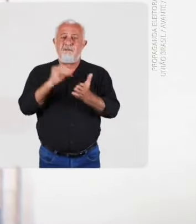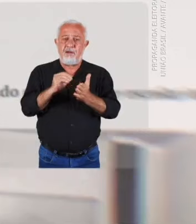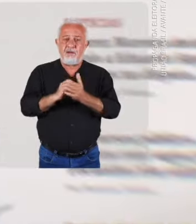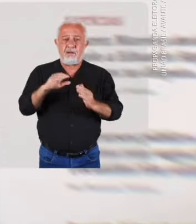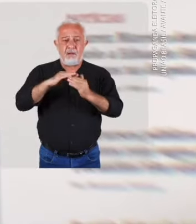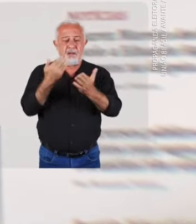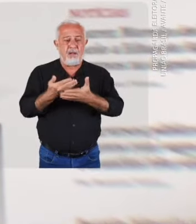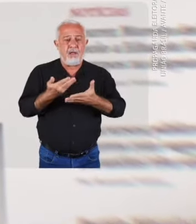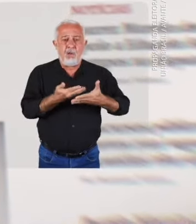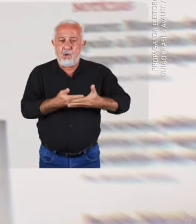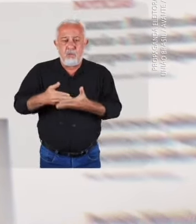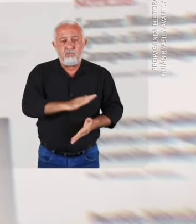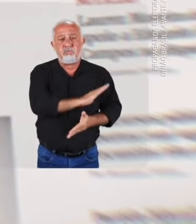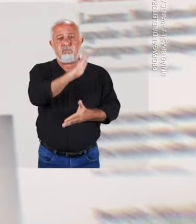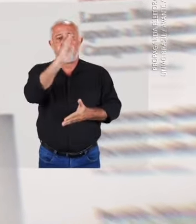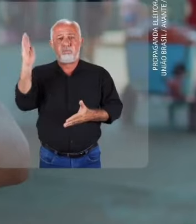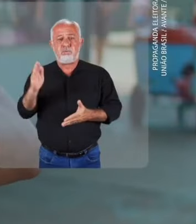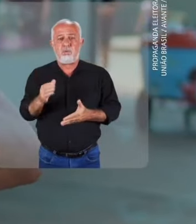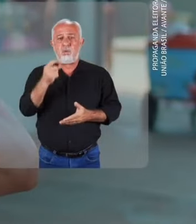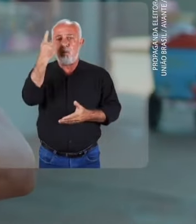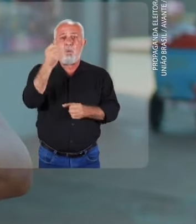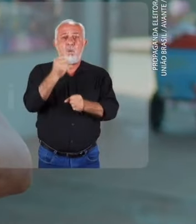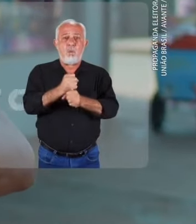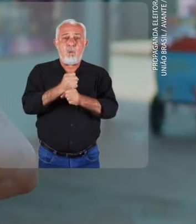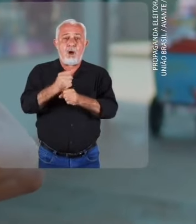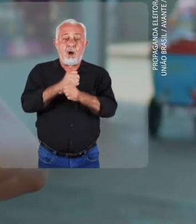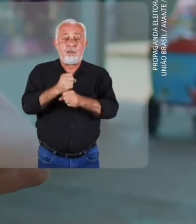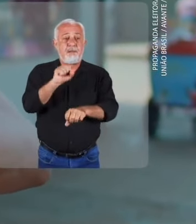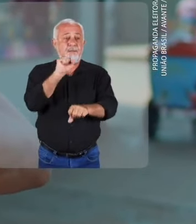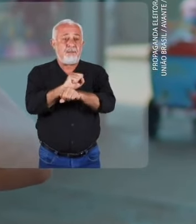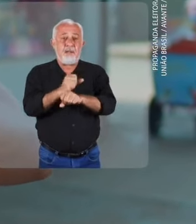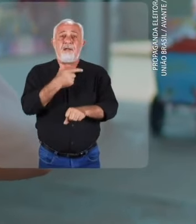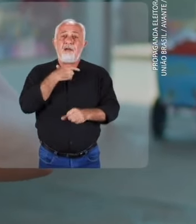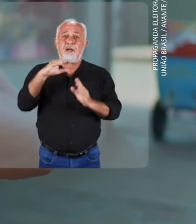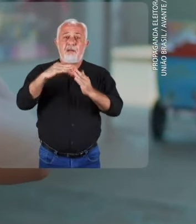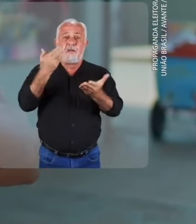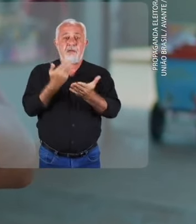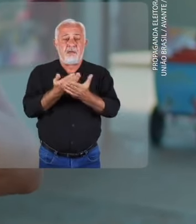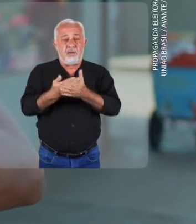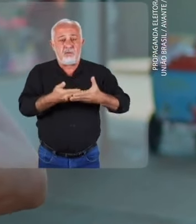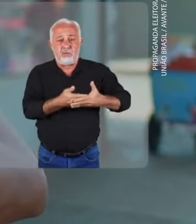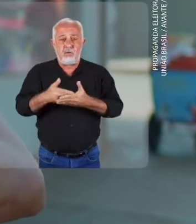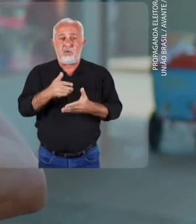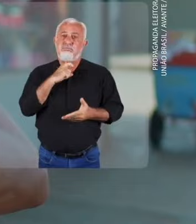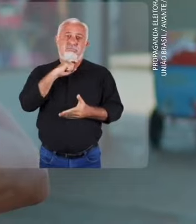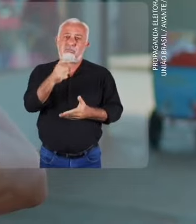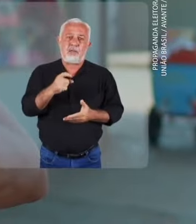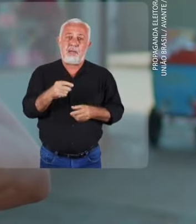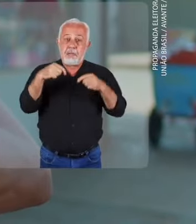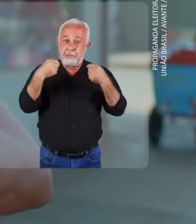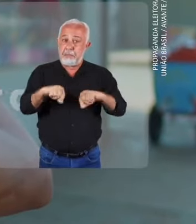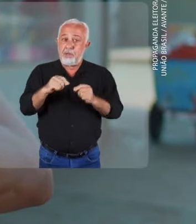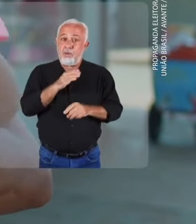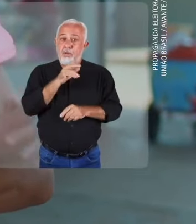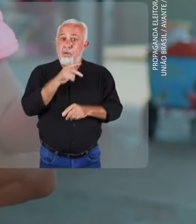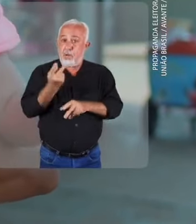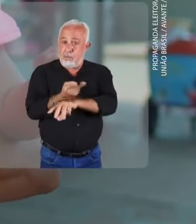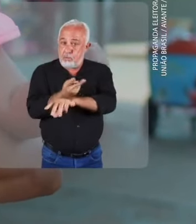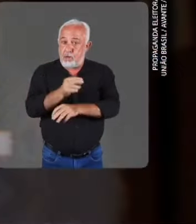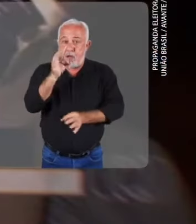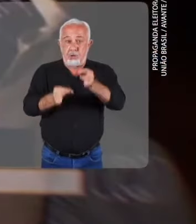nas creches que são de tempo integral. Já tem um ano que eu tô esperando a vaga na creche e não consigo. Vou ter que ir atrás da justiça